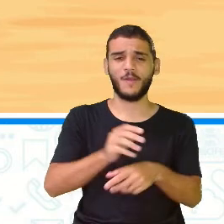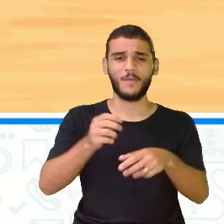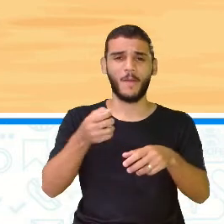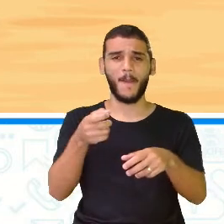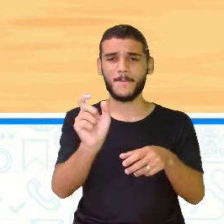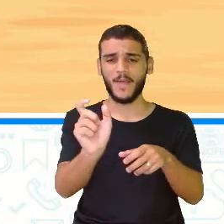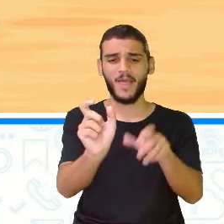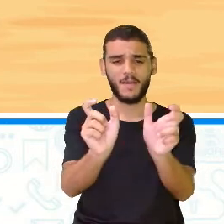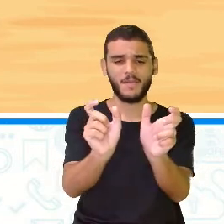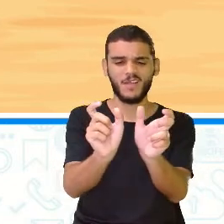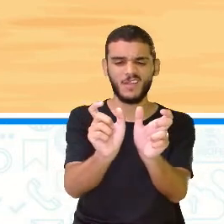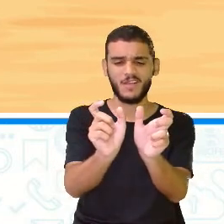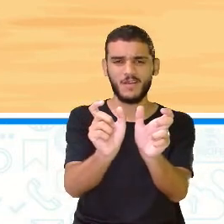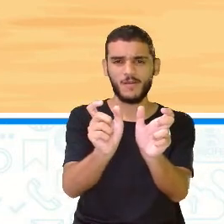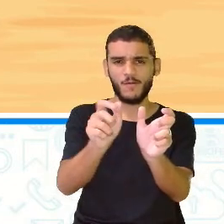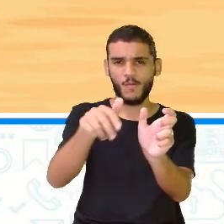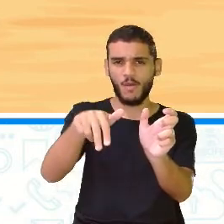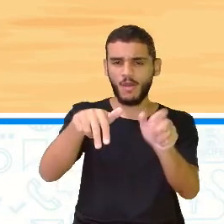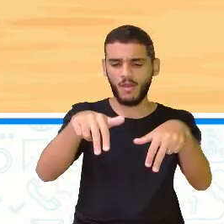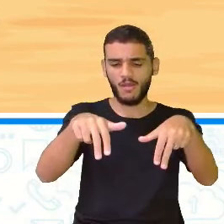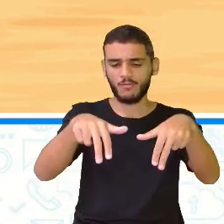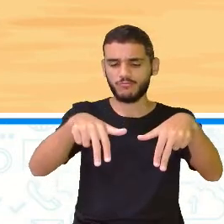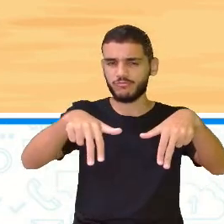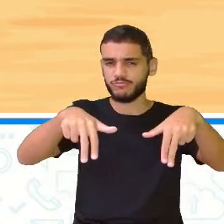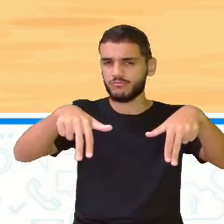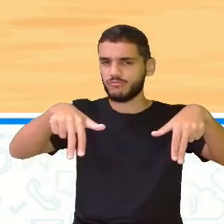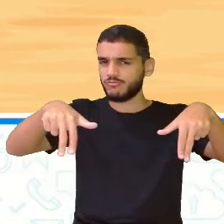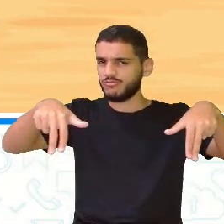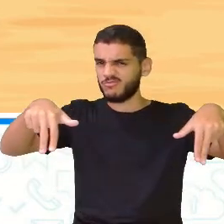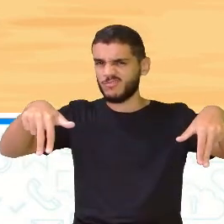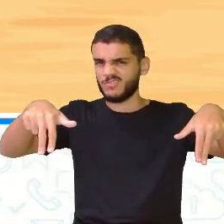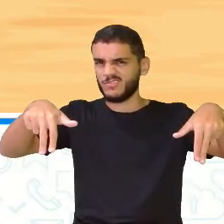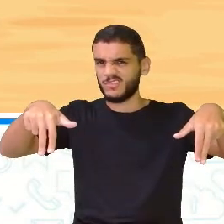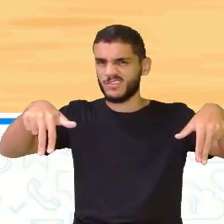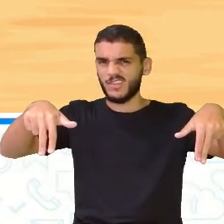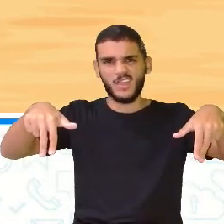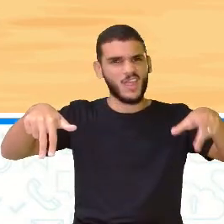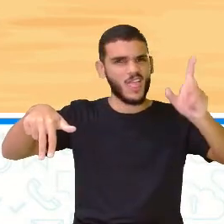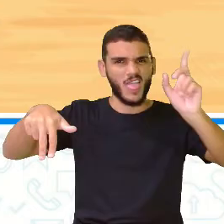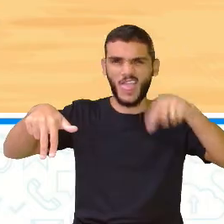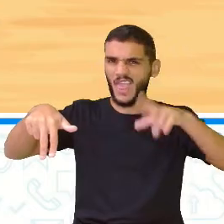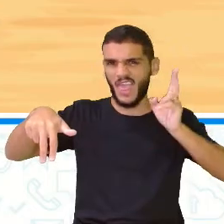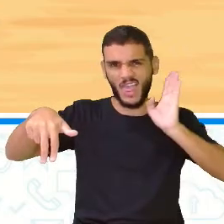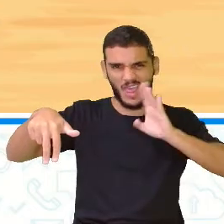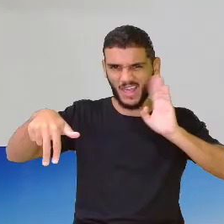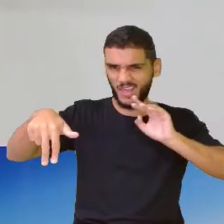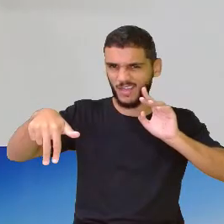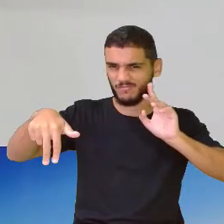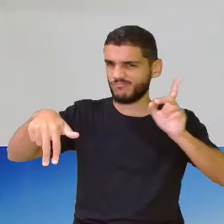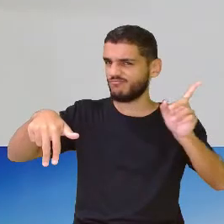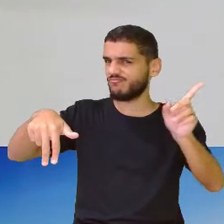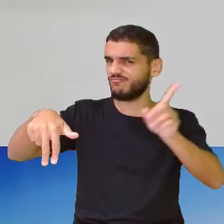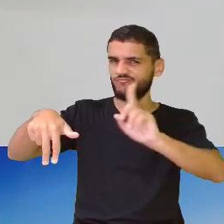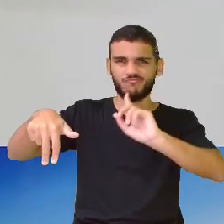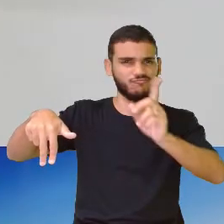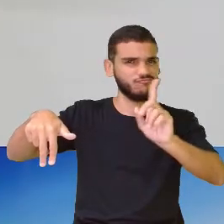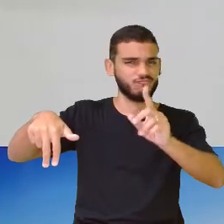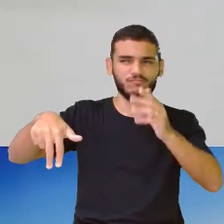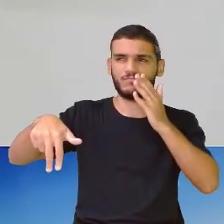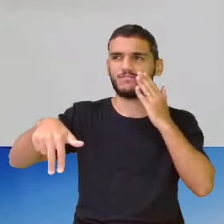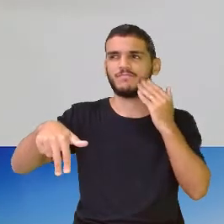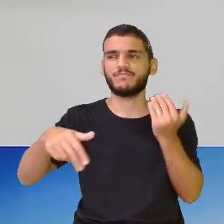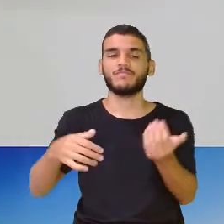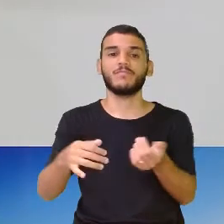as pessoas. Isso não é legal. Há uma palavra que afasta. Um exemplo de uma palavra que afasta é um